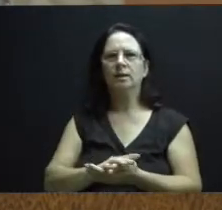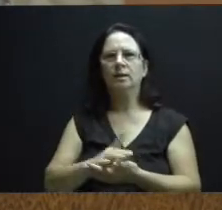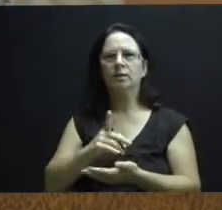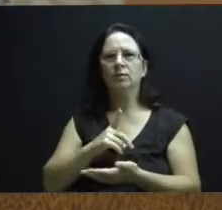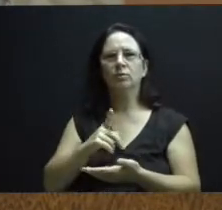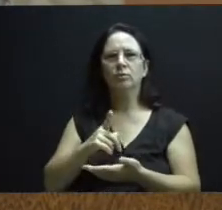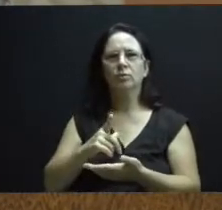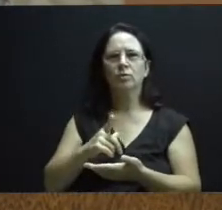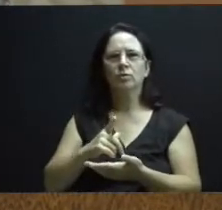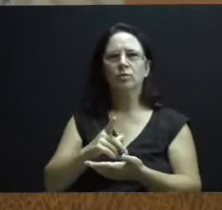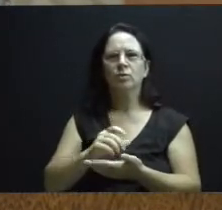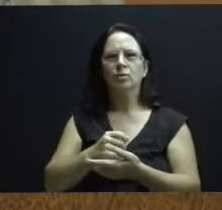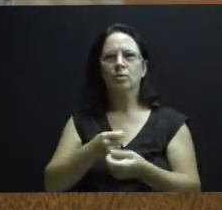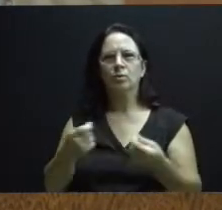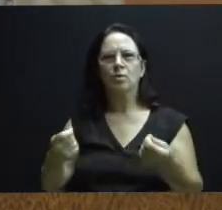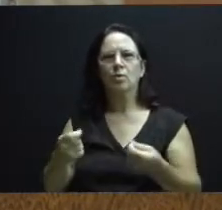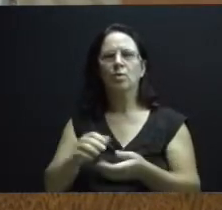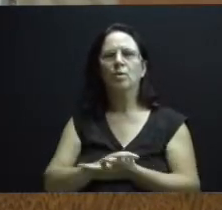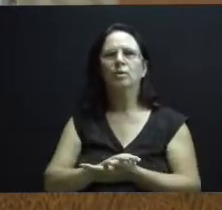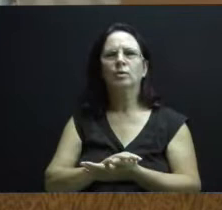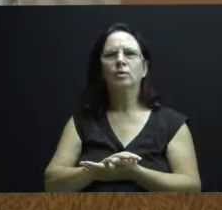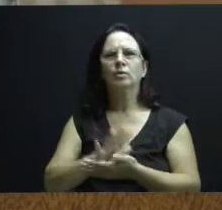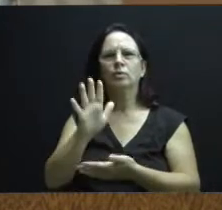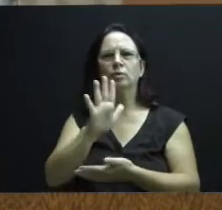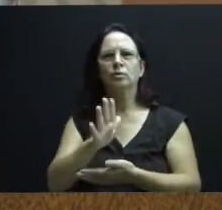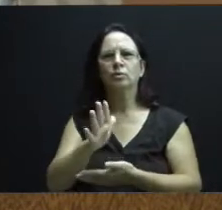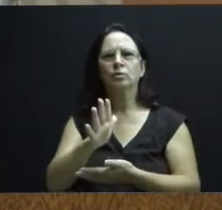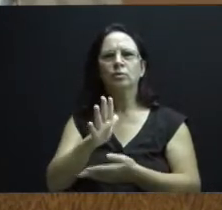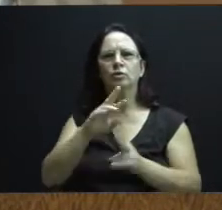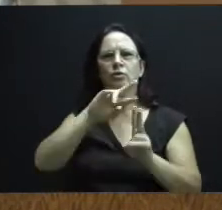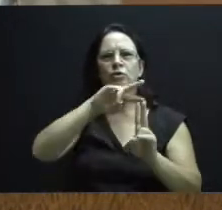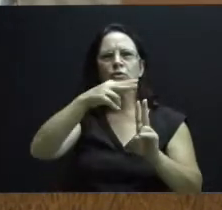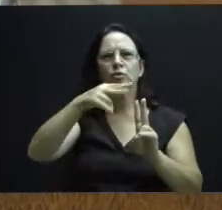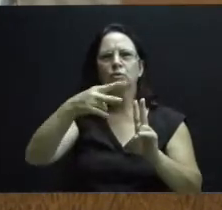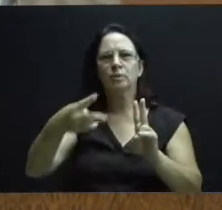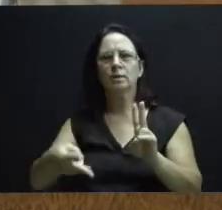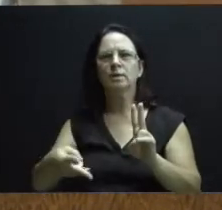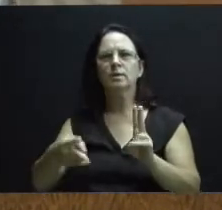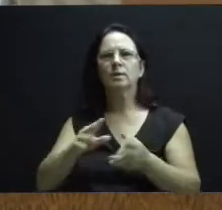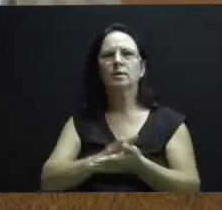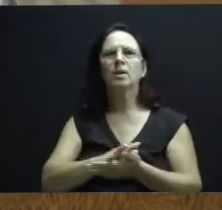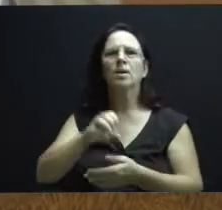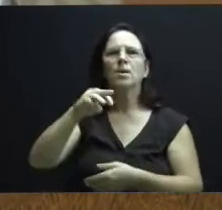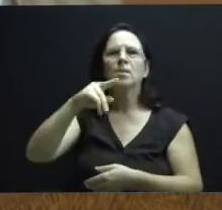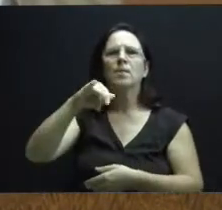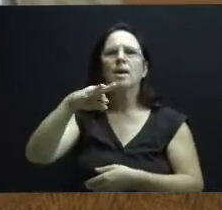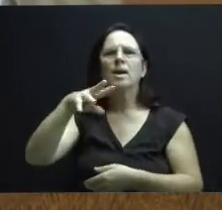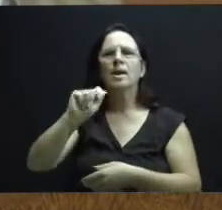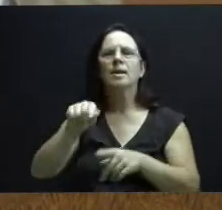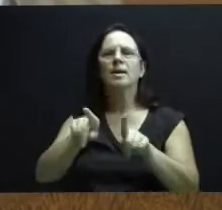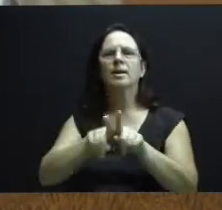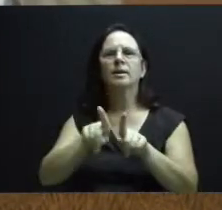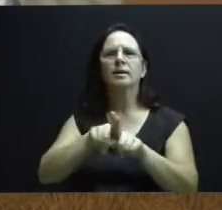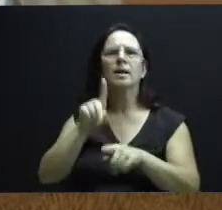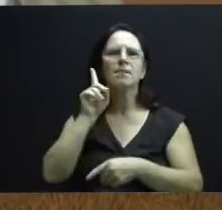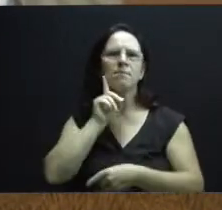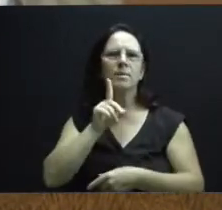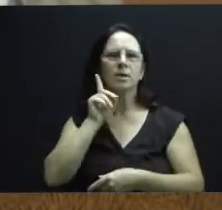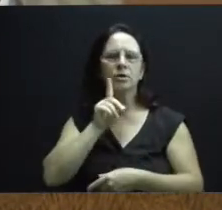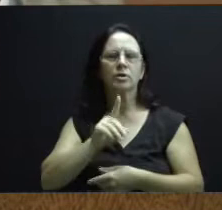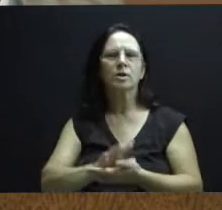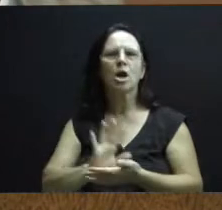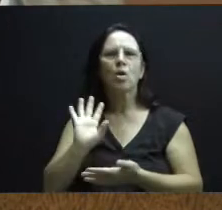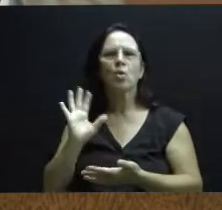acidente da mineração brasileira no município de mariana em minas gerais a tragédia